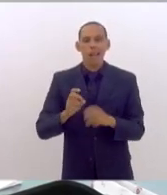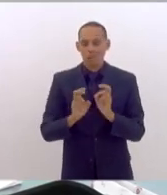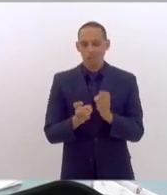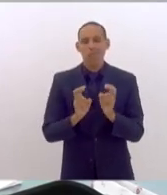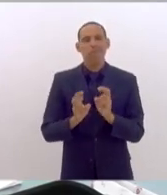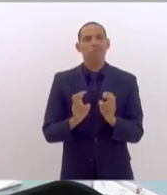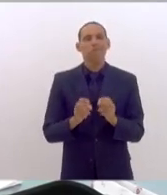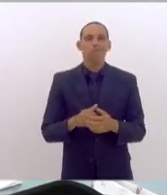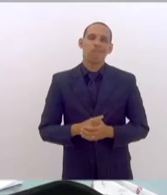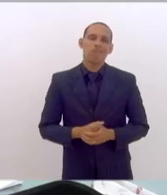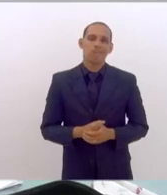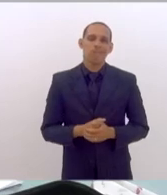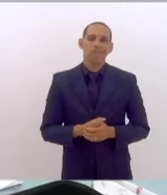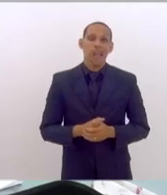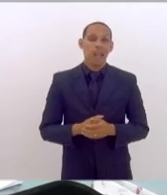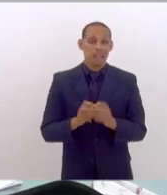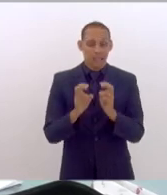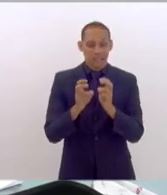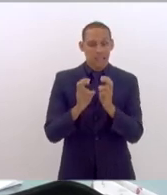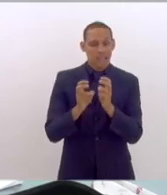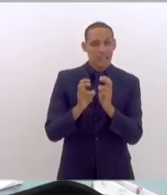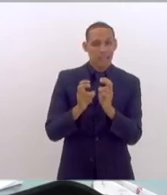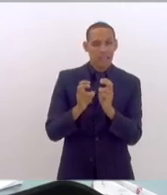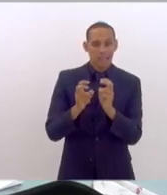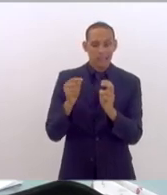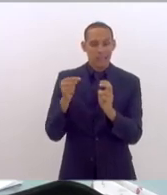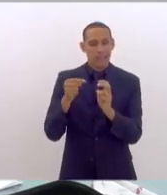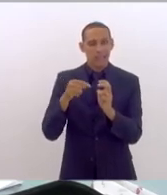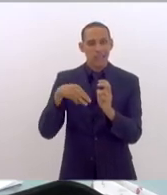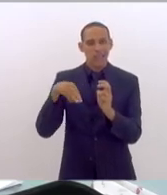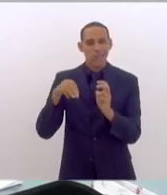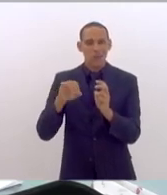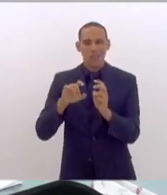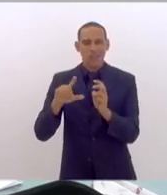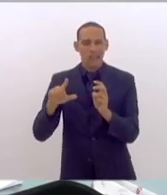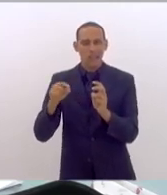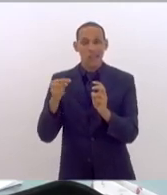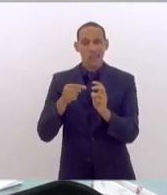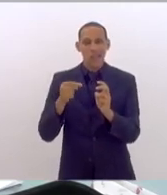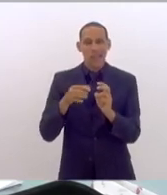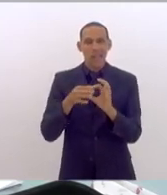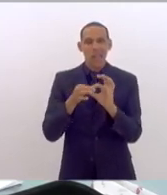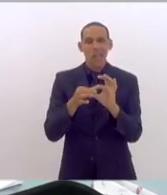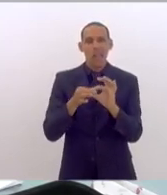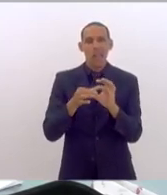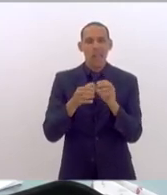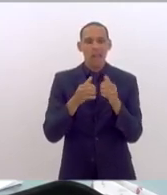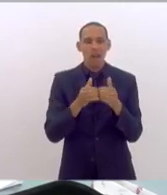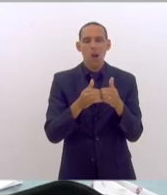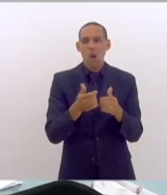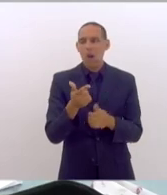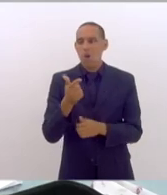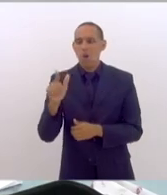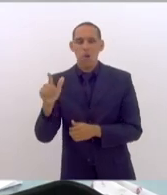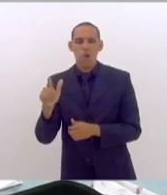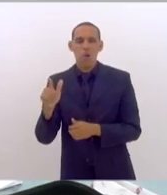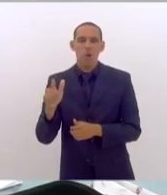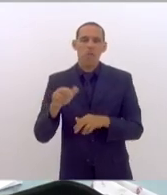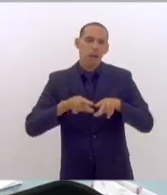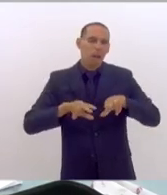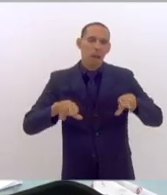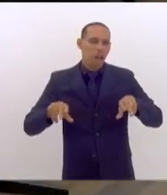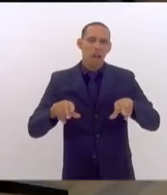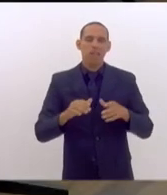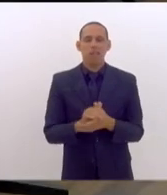o trem né é a partir do trem ou a partir desse modal que os outros modais atuam sobretudo sobretudo